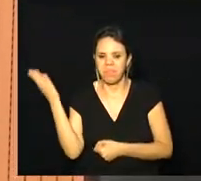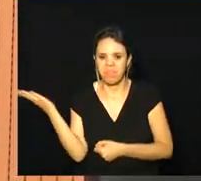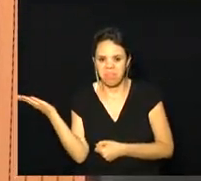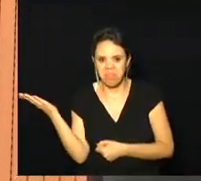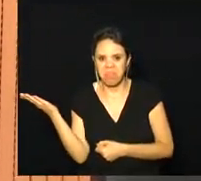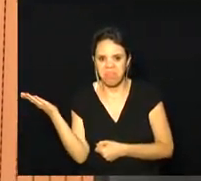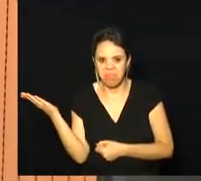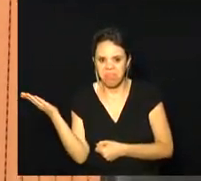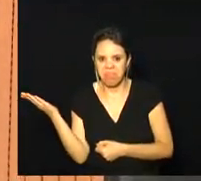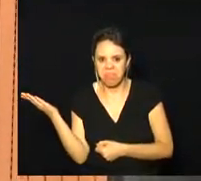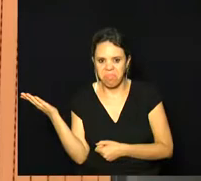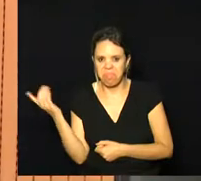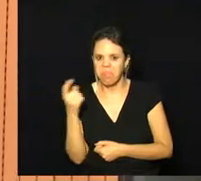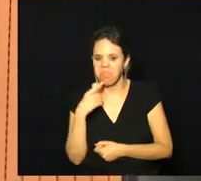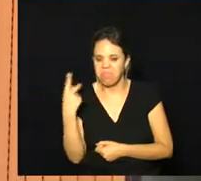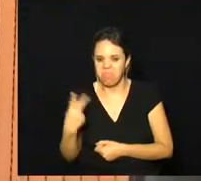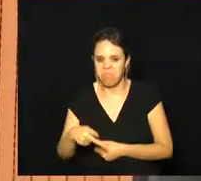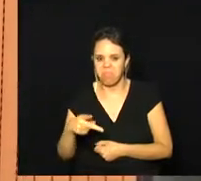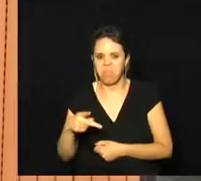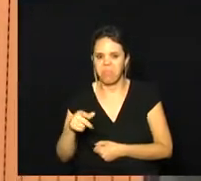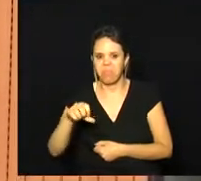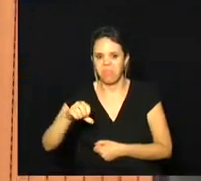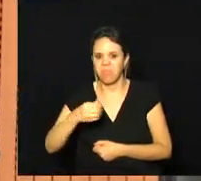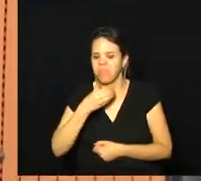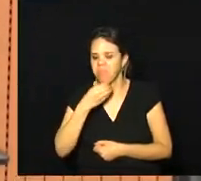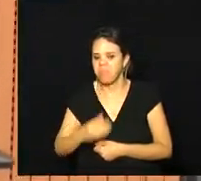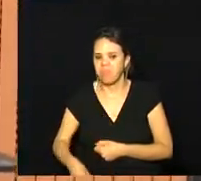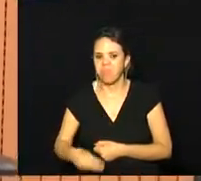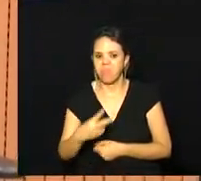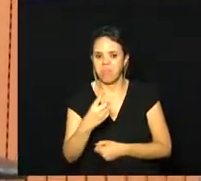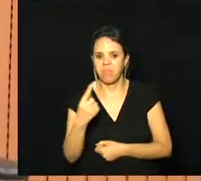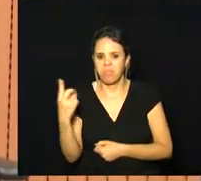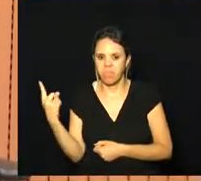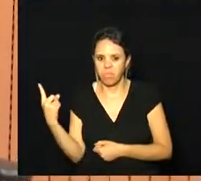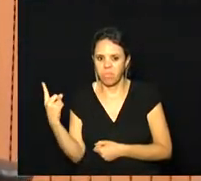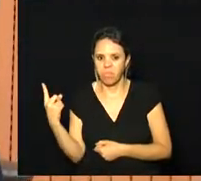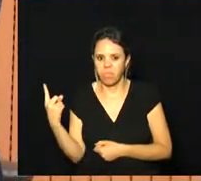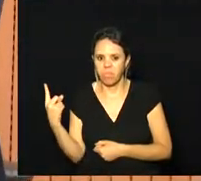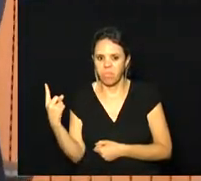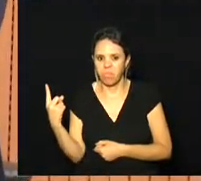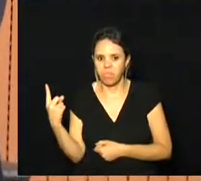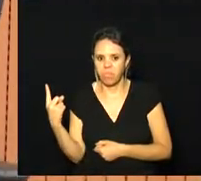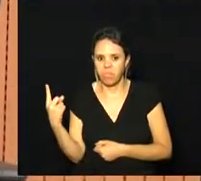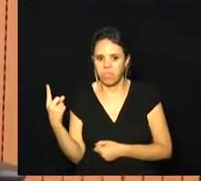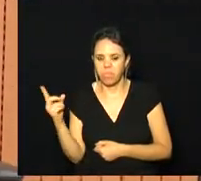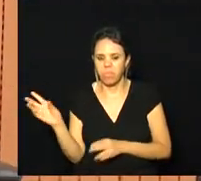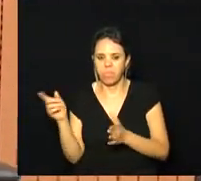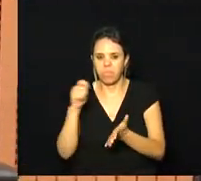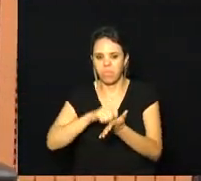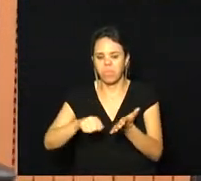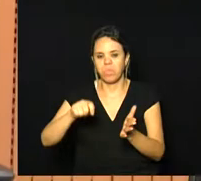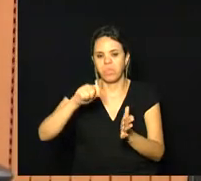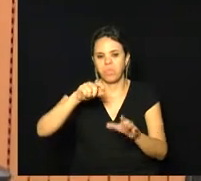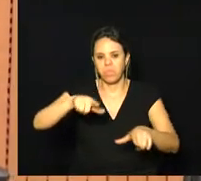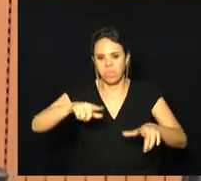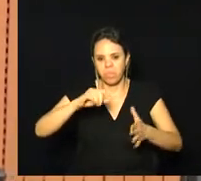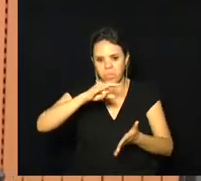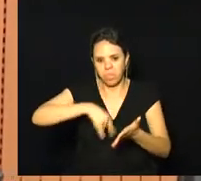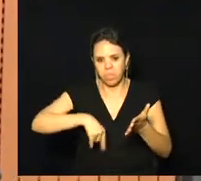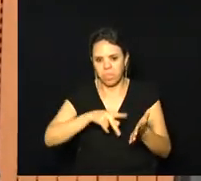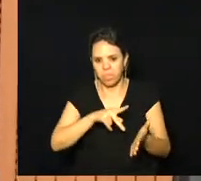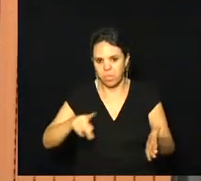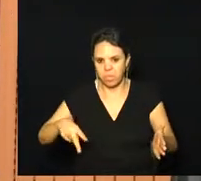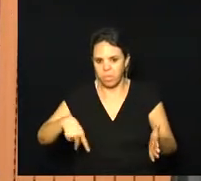Campinas. Campinas, 9 de dezembro de 2021. Assinam o documento o presidente